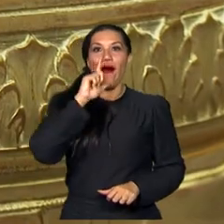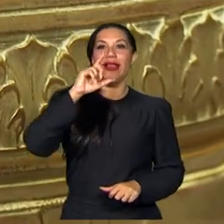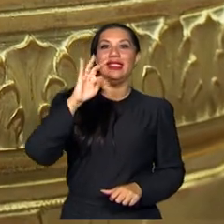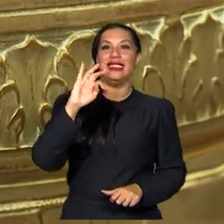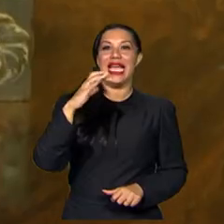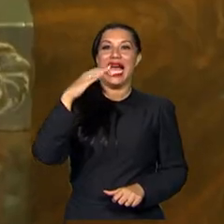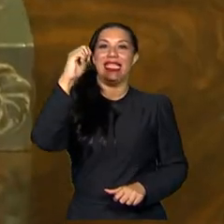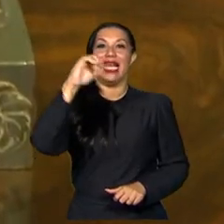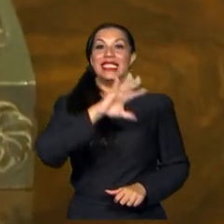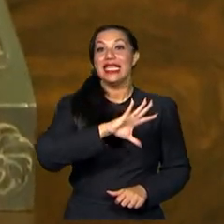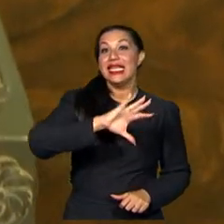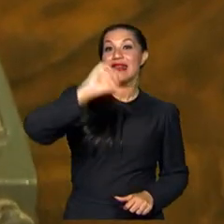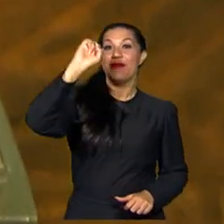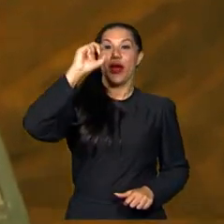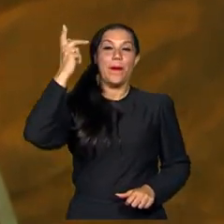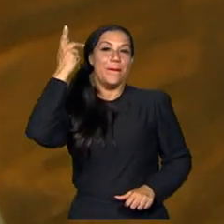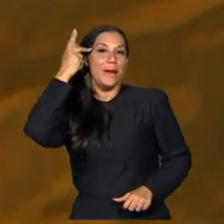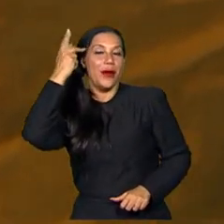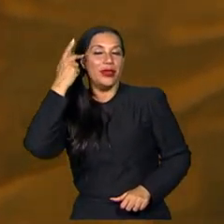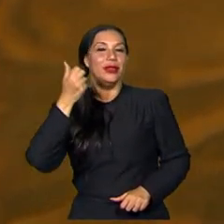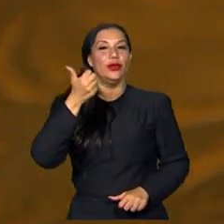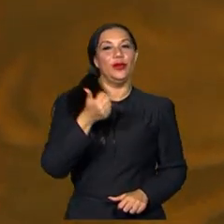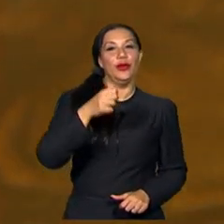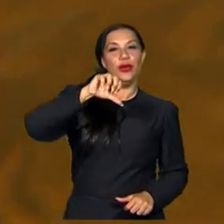taça de campeão paulista de